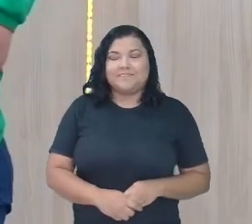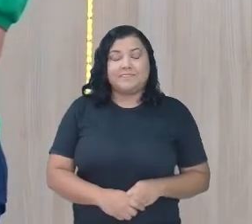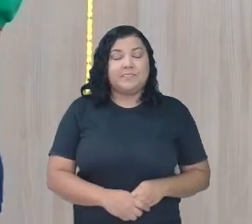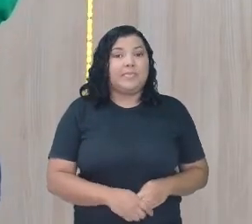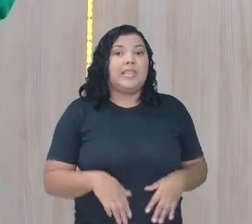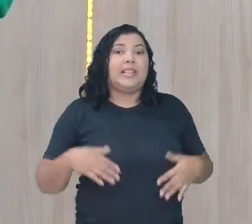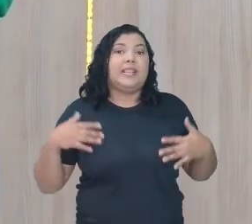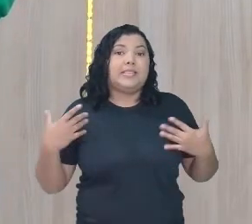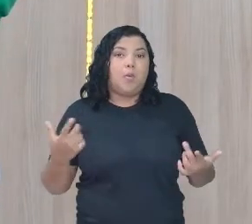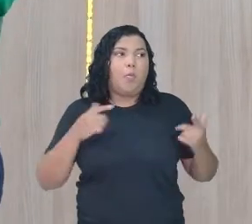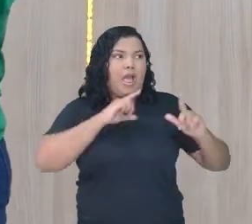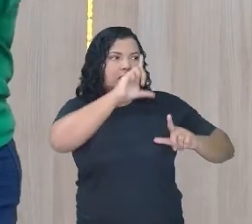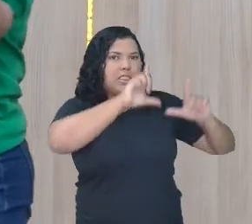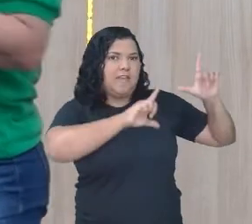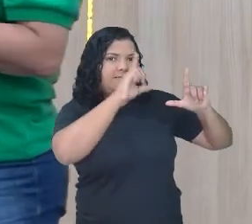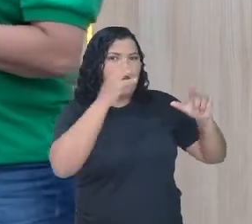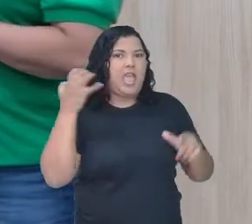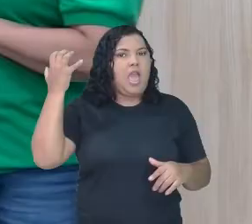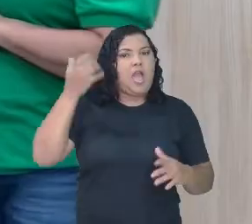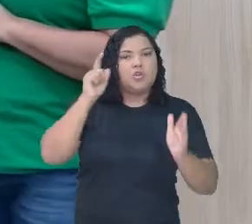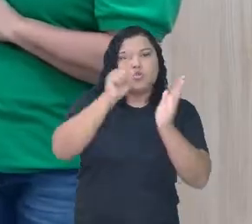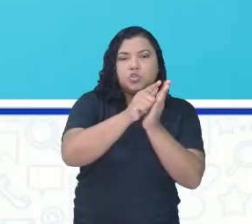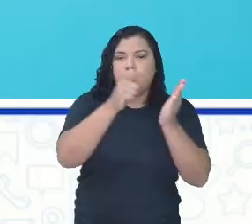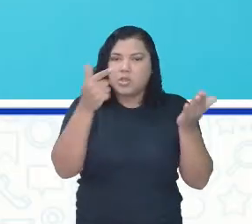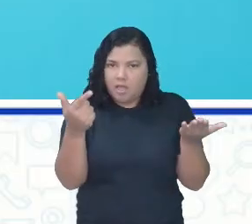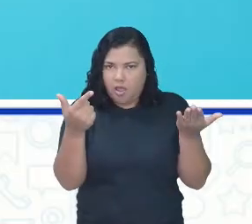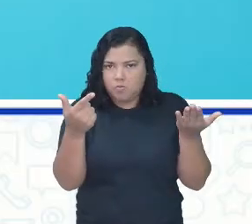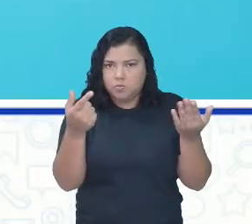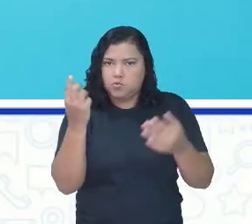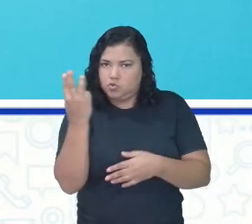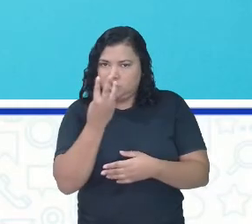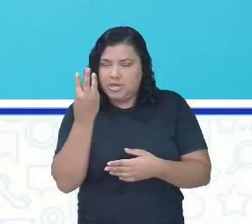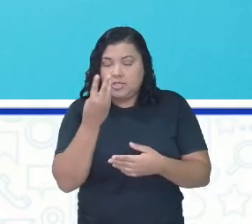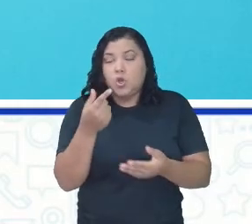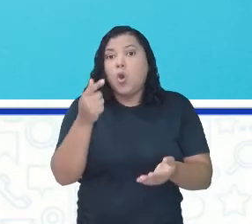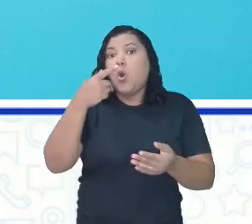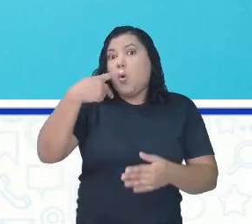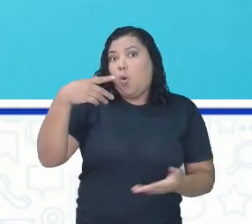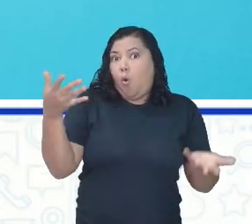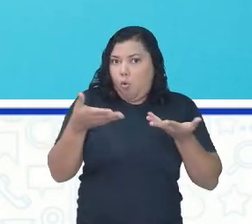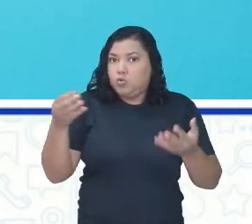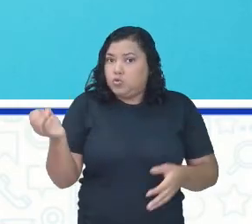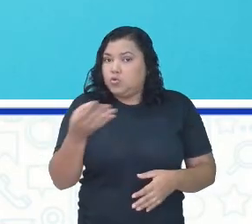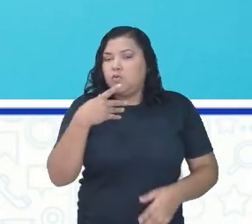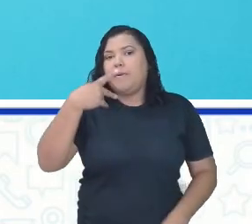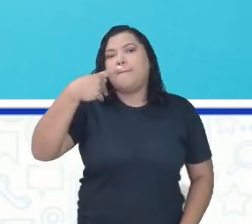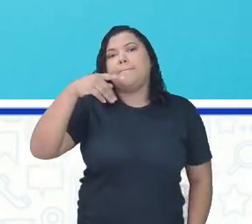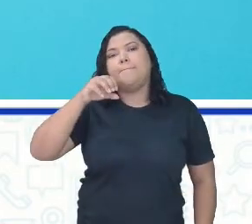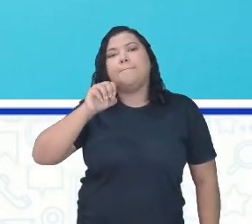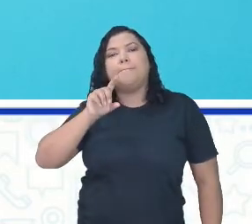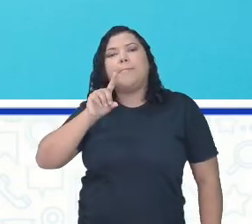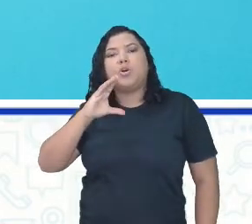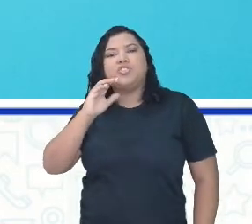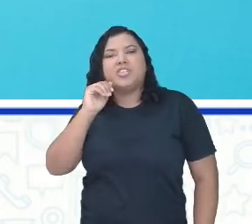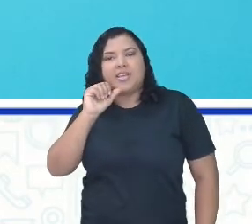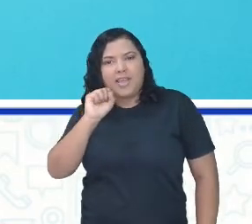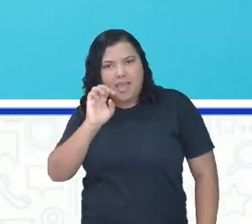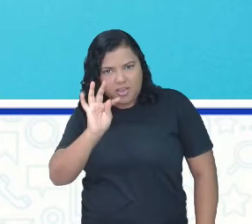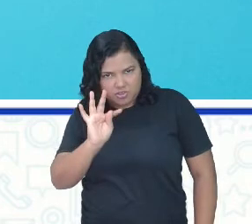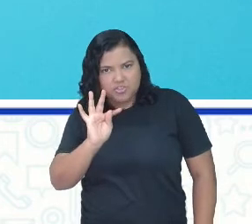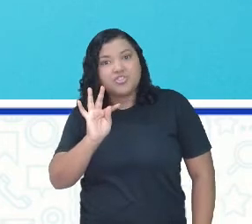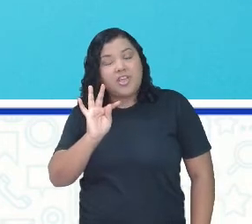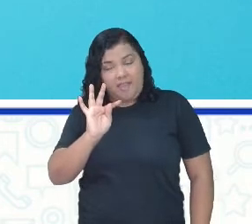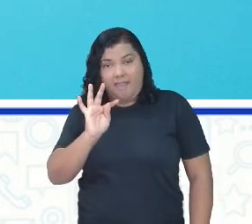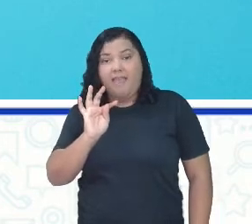Assim como a TV, o rádio e o jornal, o podcast é uma mídia de transmissão de informações. Porém, a origem da